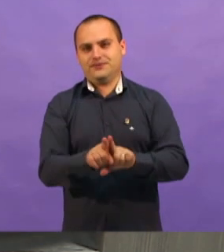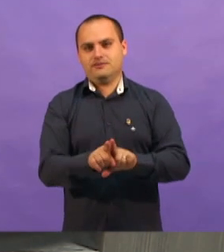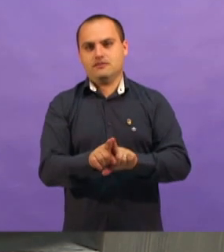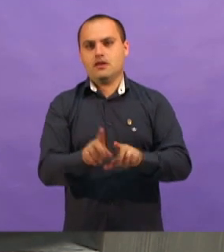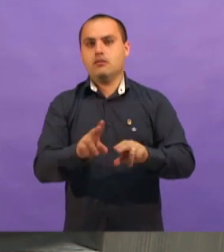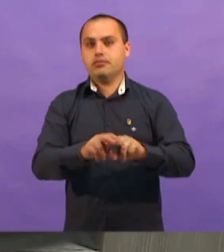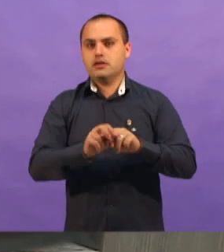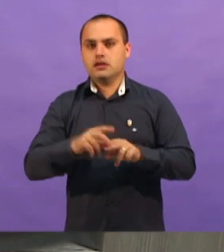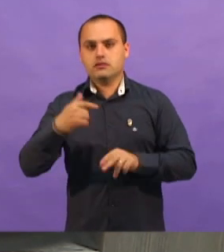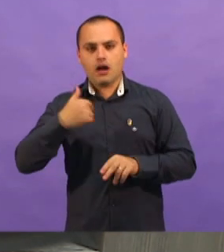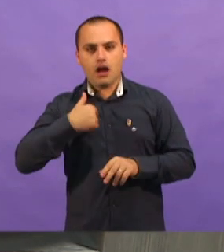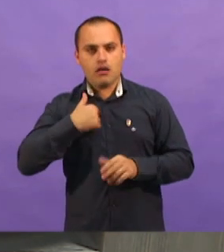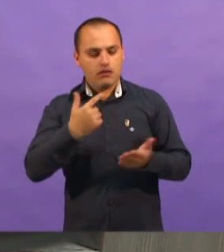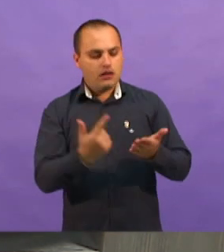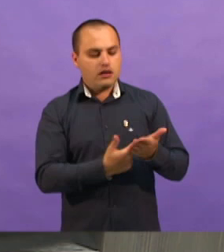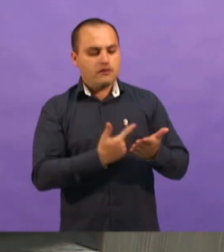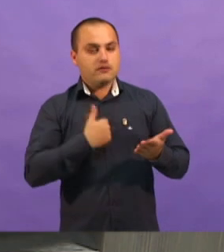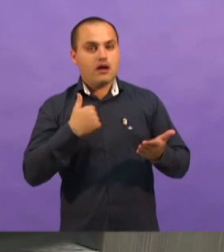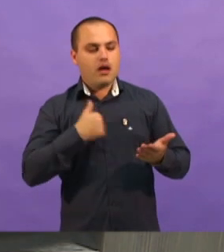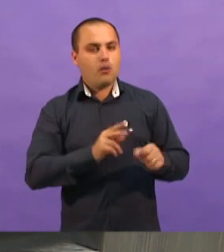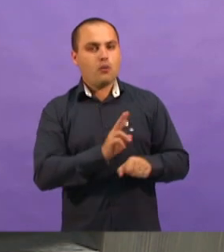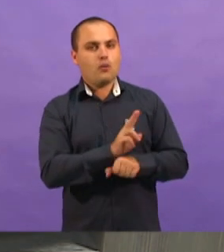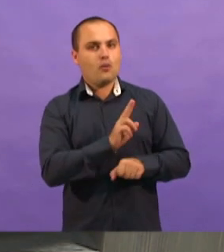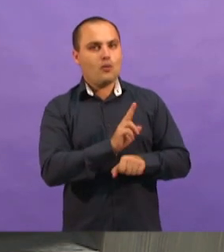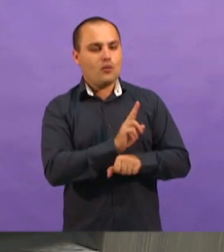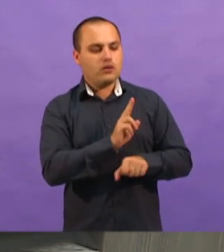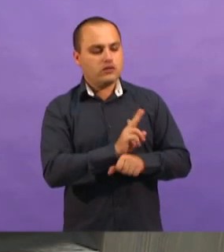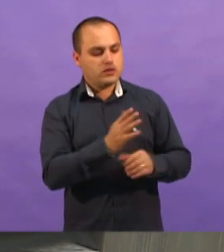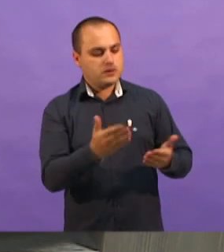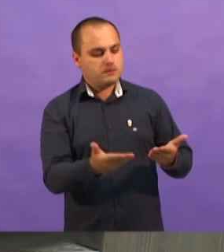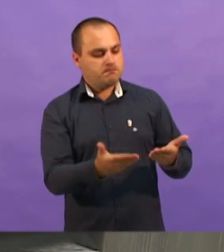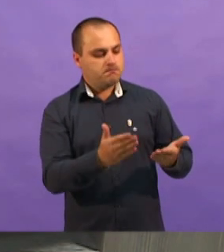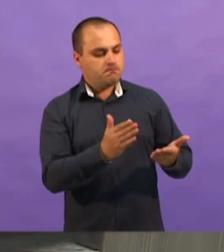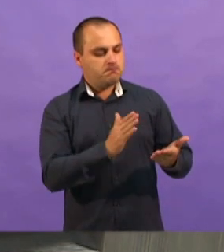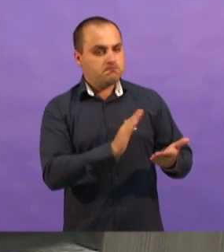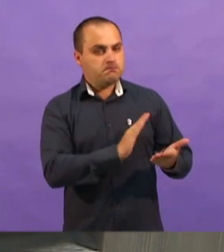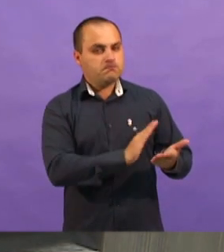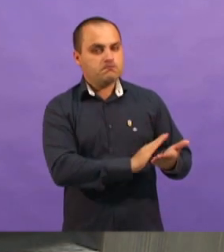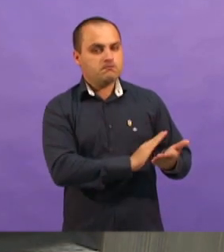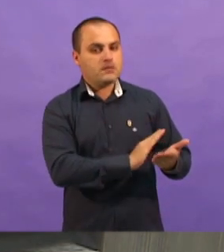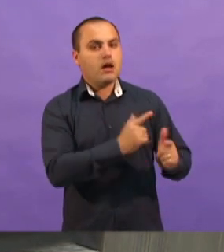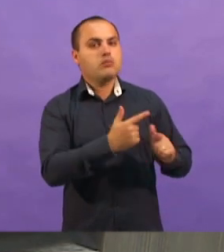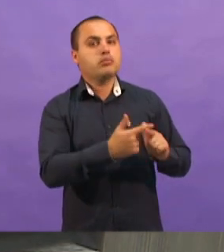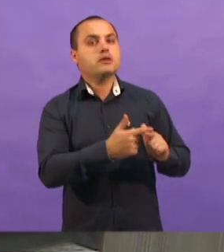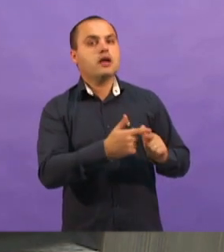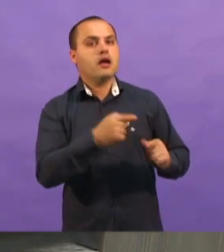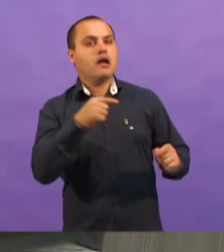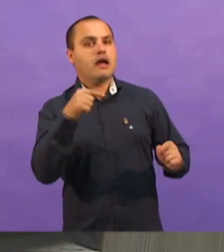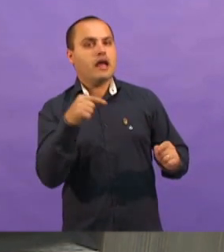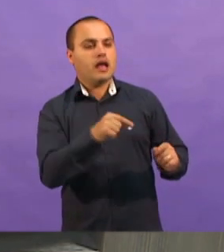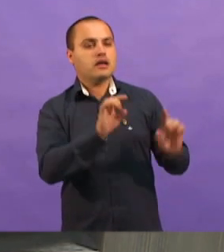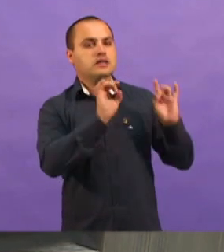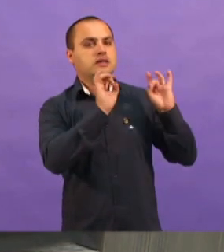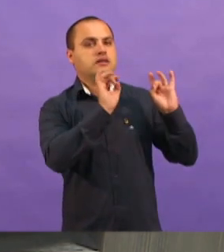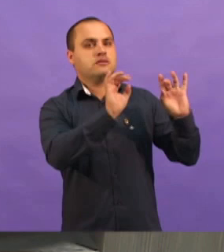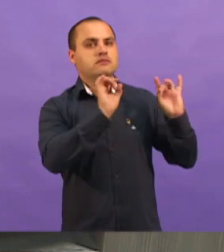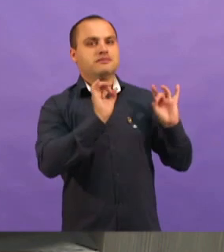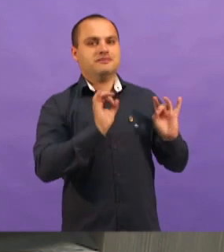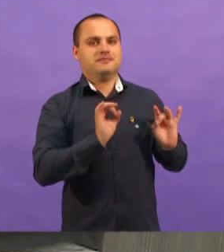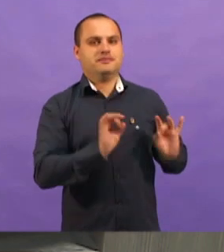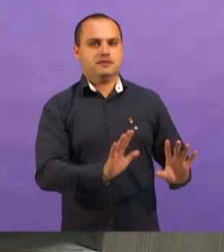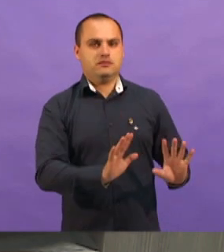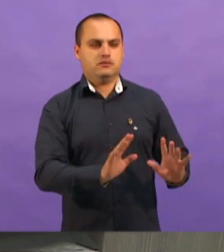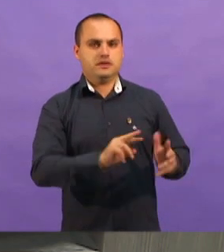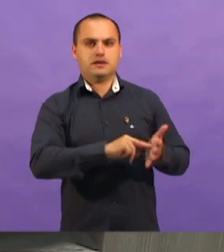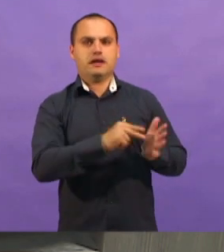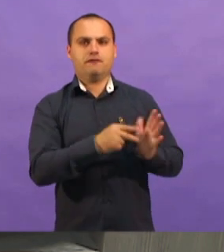maior carinho, né? Como um objeto de feitura, claro, não é